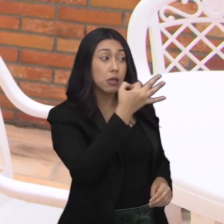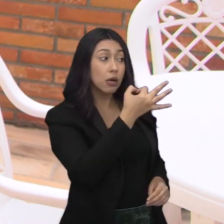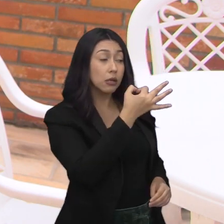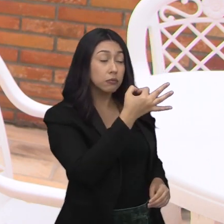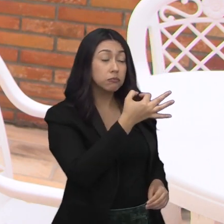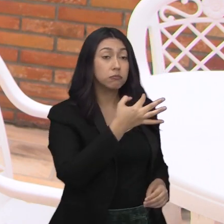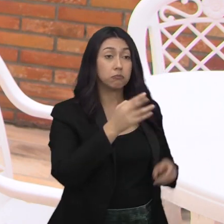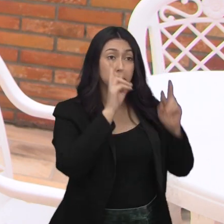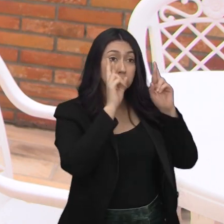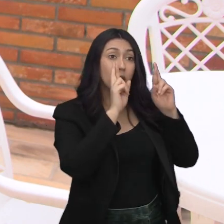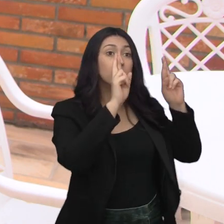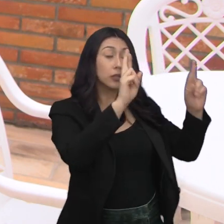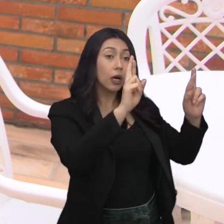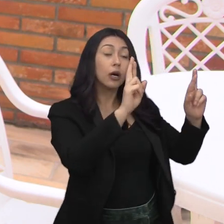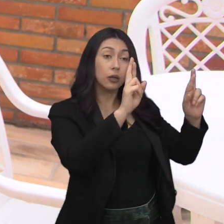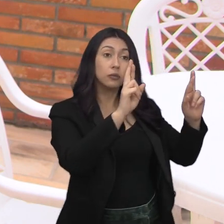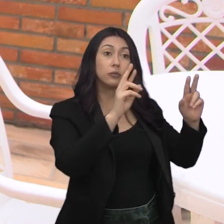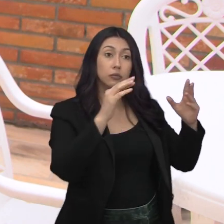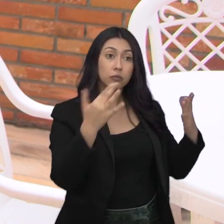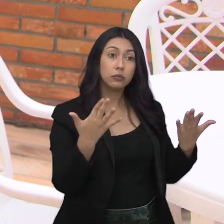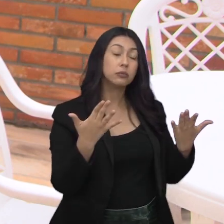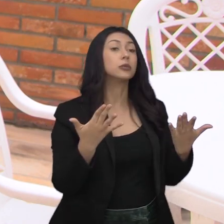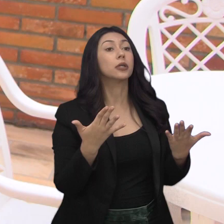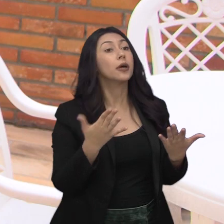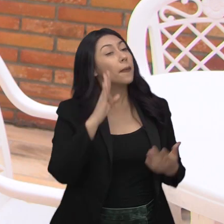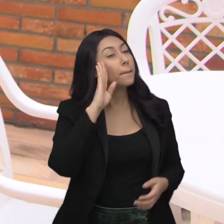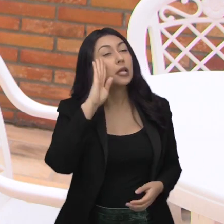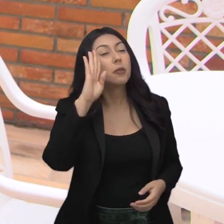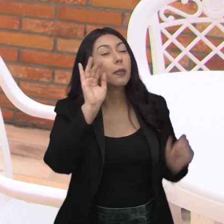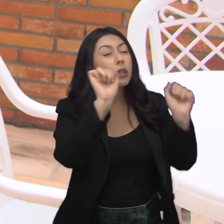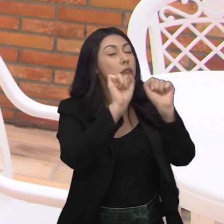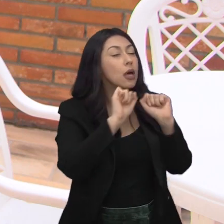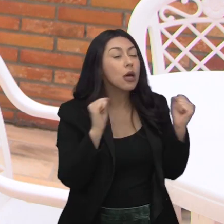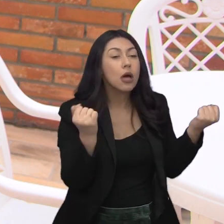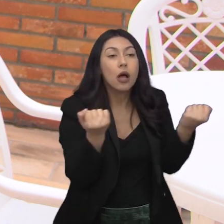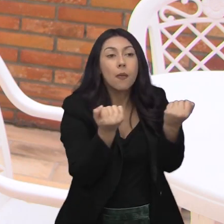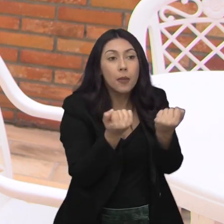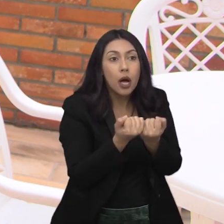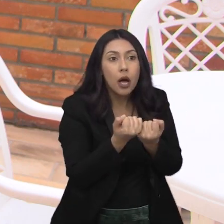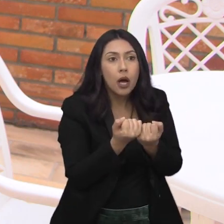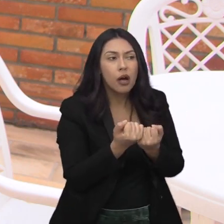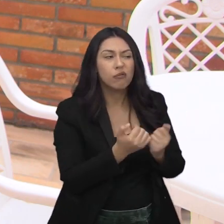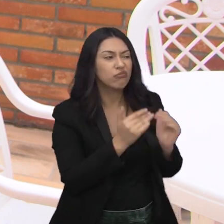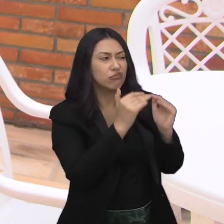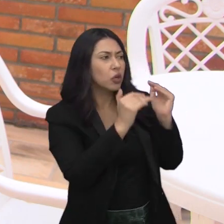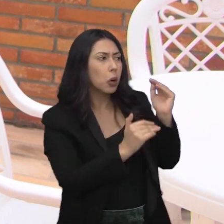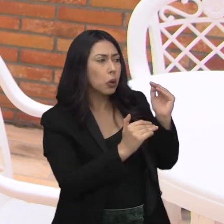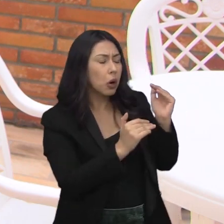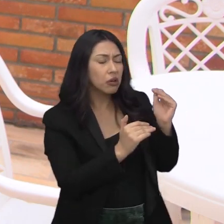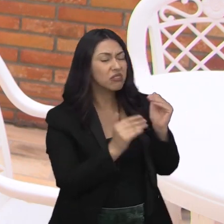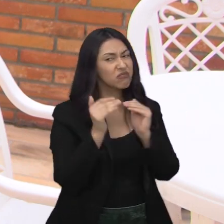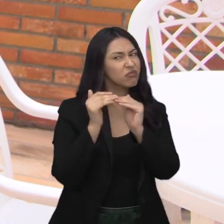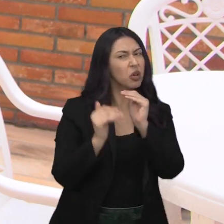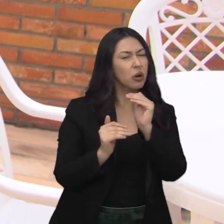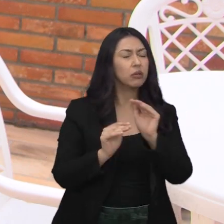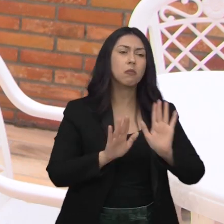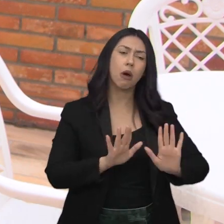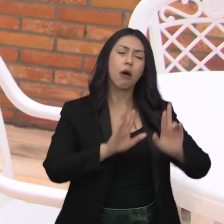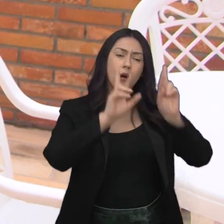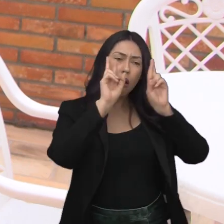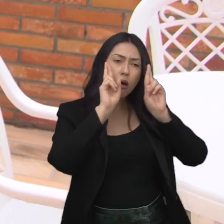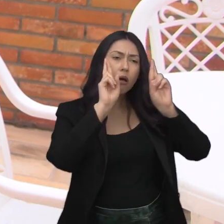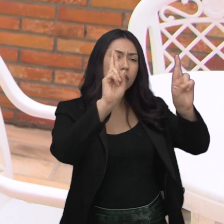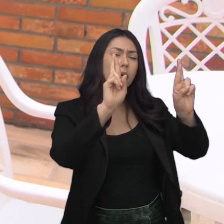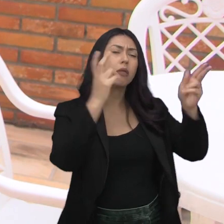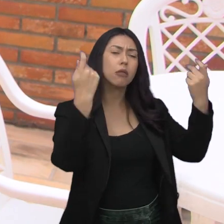né, o que eu digo, né, em especial numa assembleia, com que eu concordo ou não concordo com certas